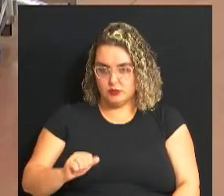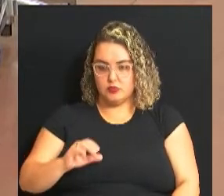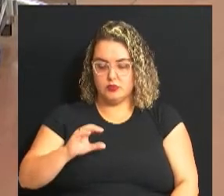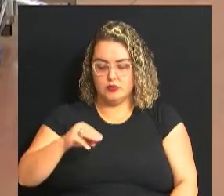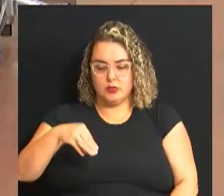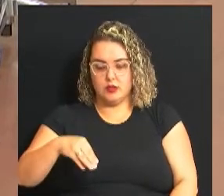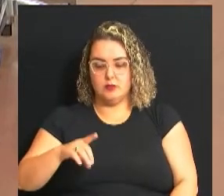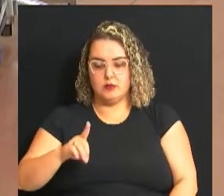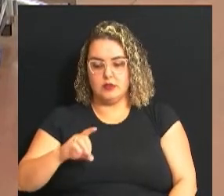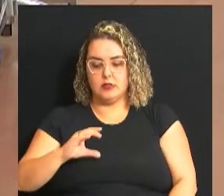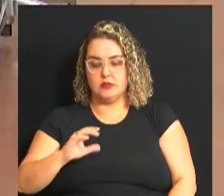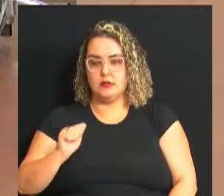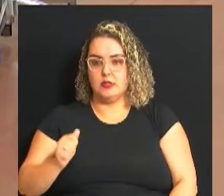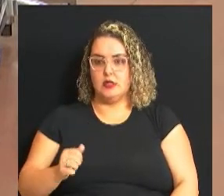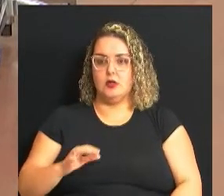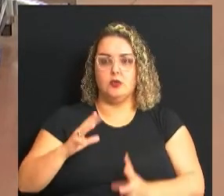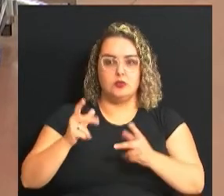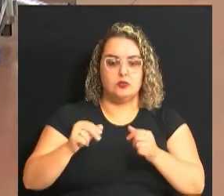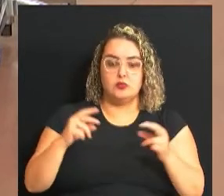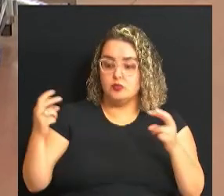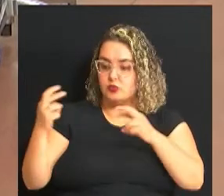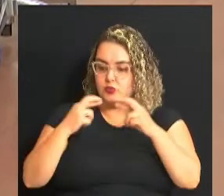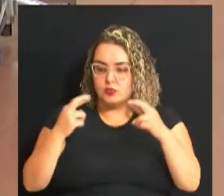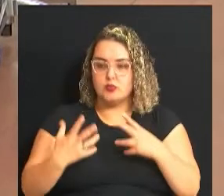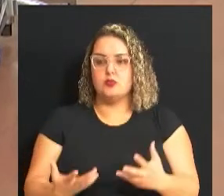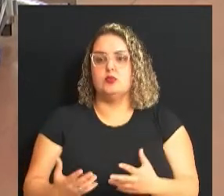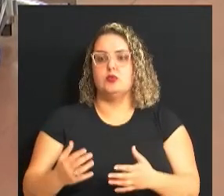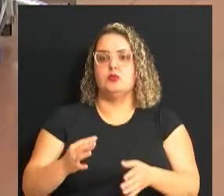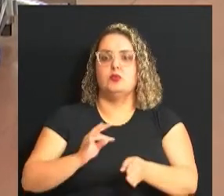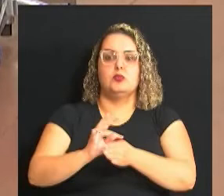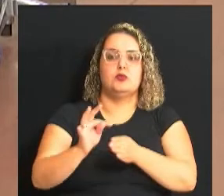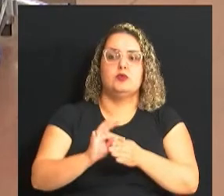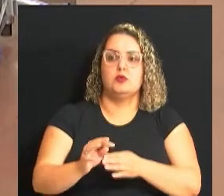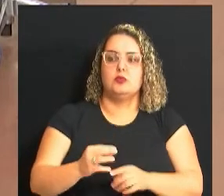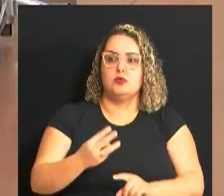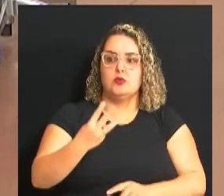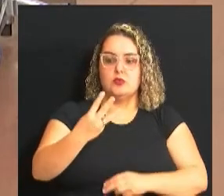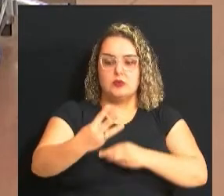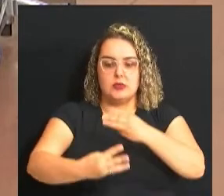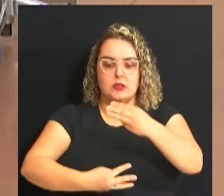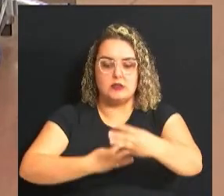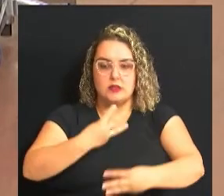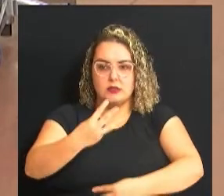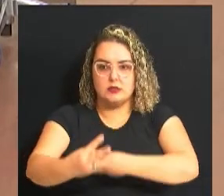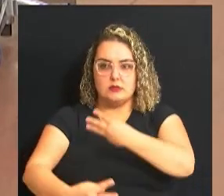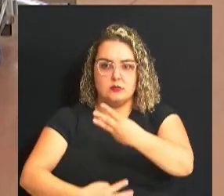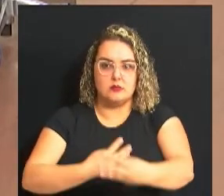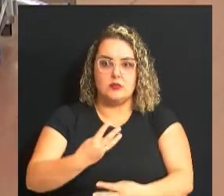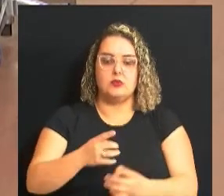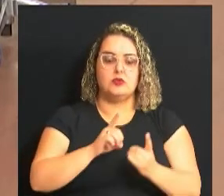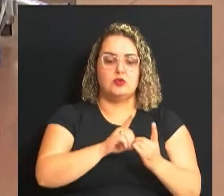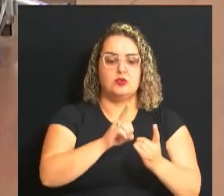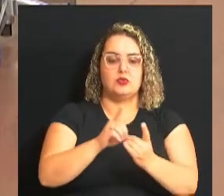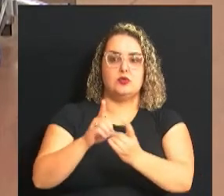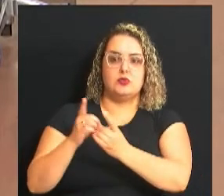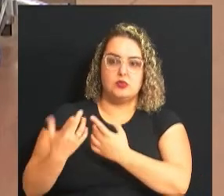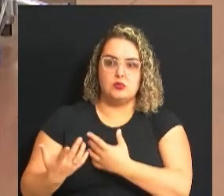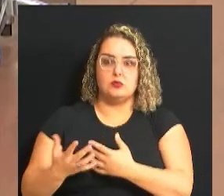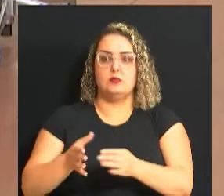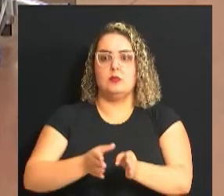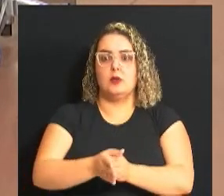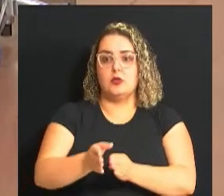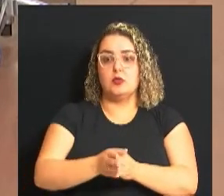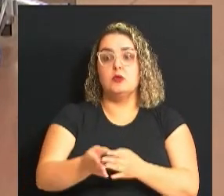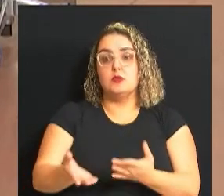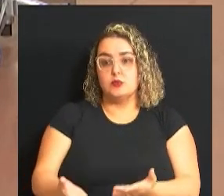as planilhas. Os conselhos tutelares encaminham trimestralmente relatórios de atendimento para o conselho. Então, a